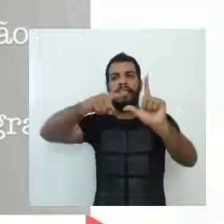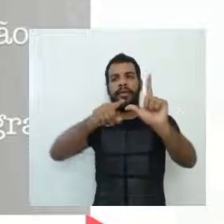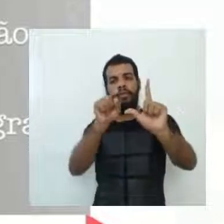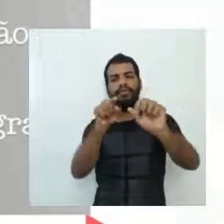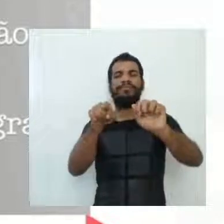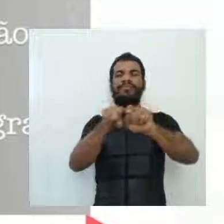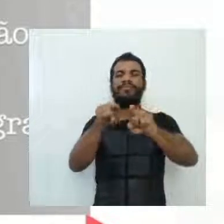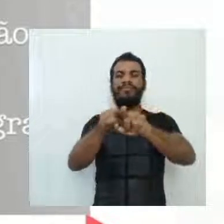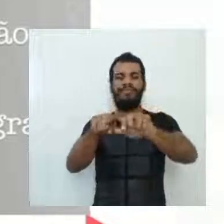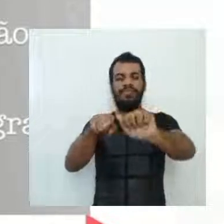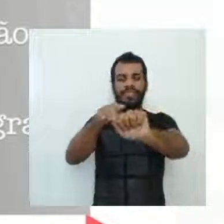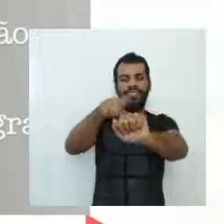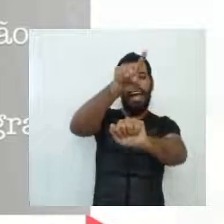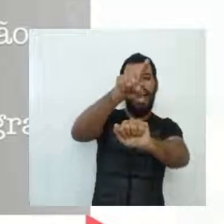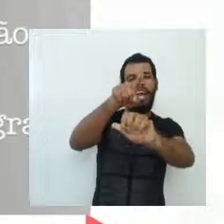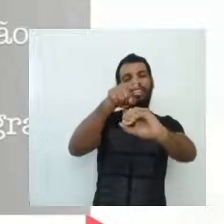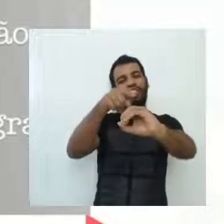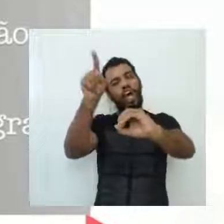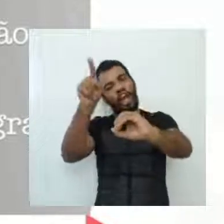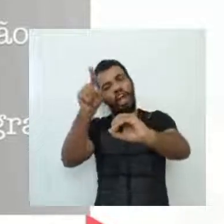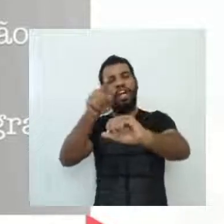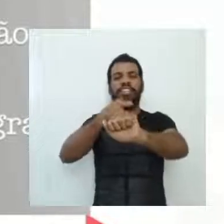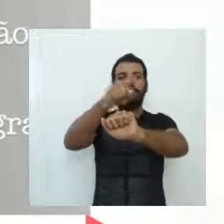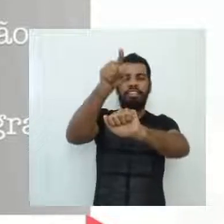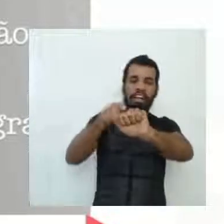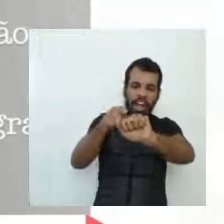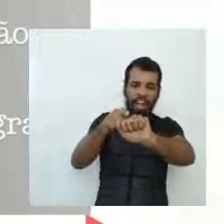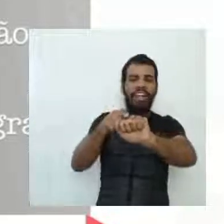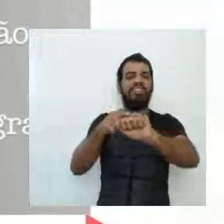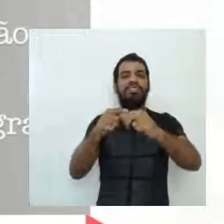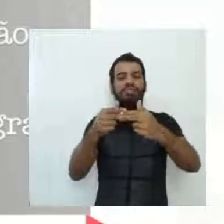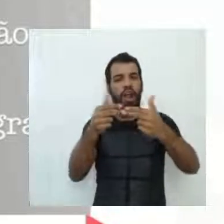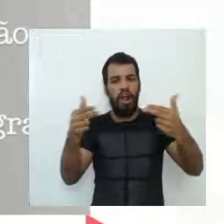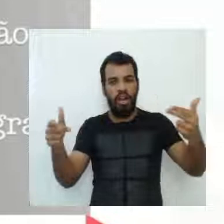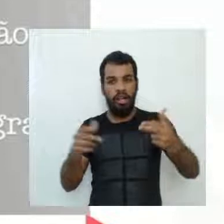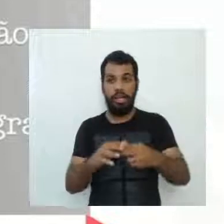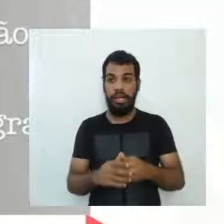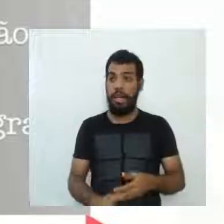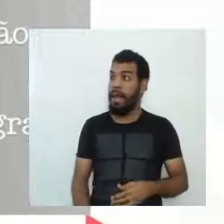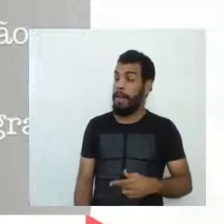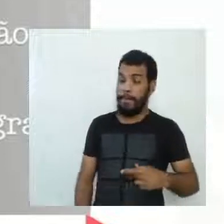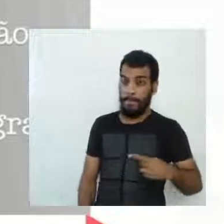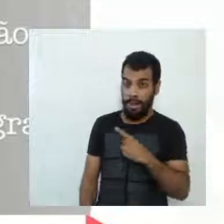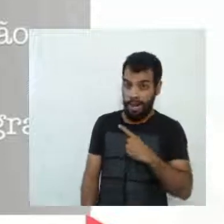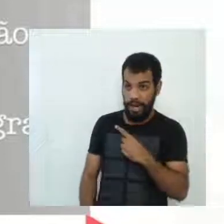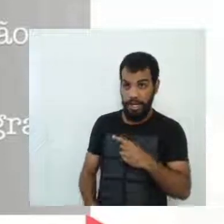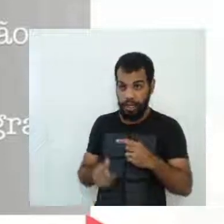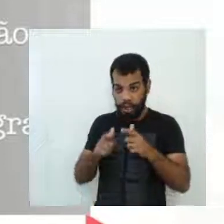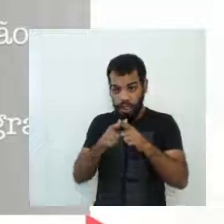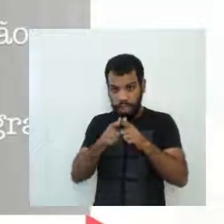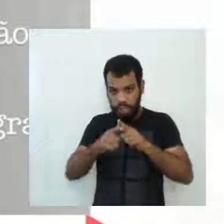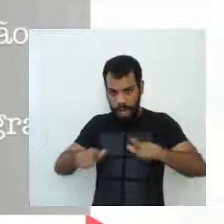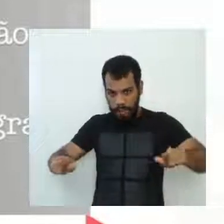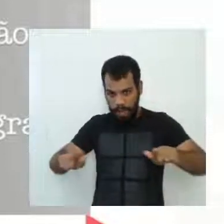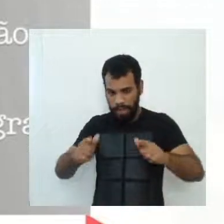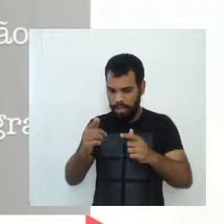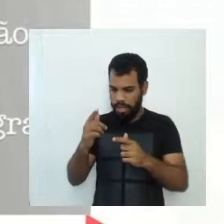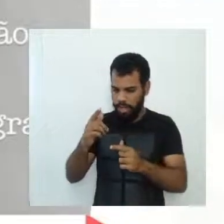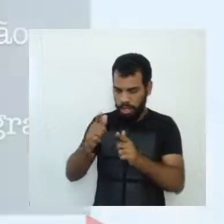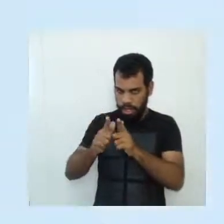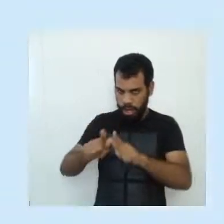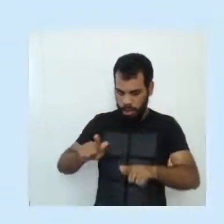acentuação, pontuação, crase, estudo dessa parte da gramática e de suas regras,